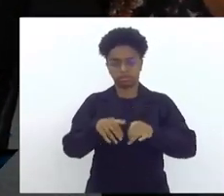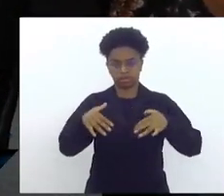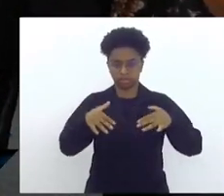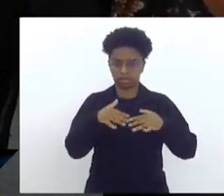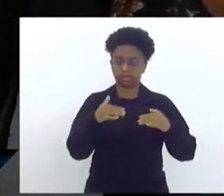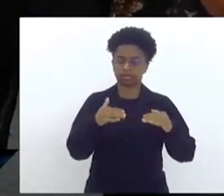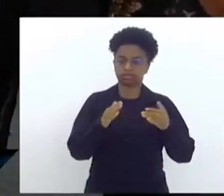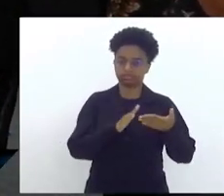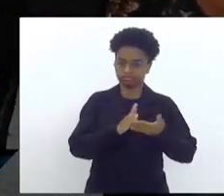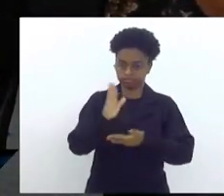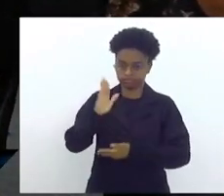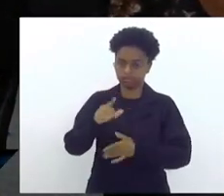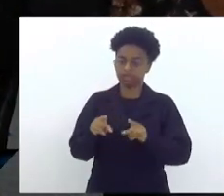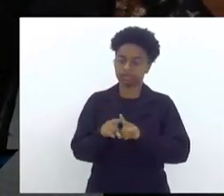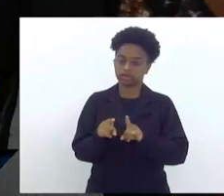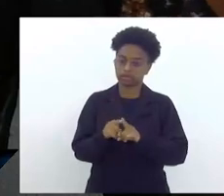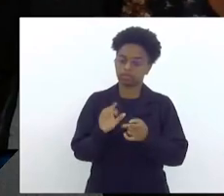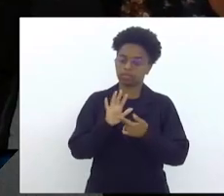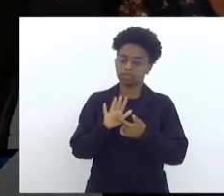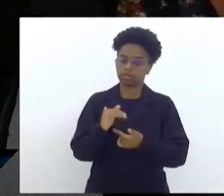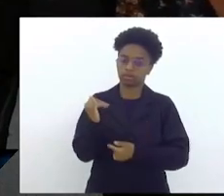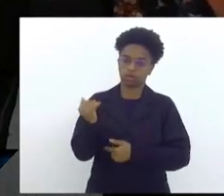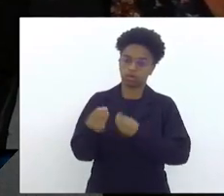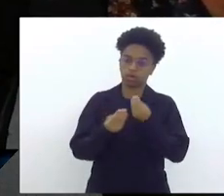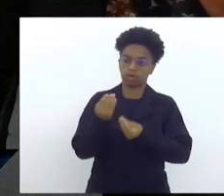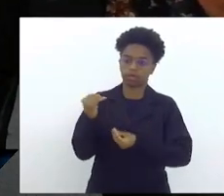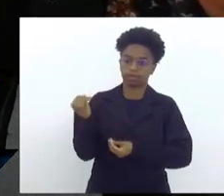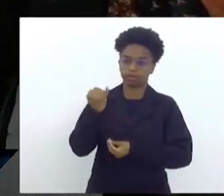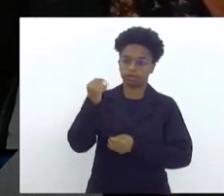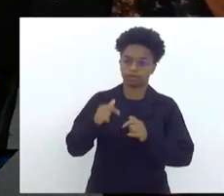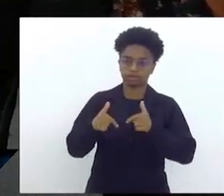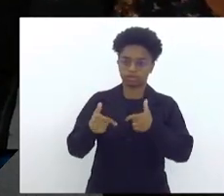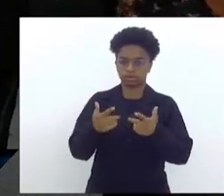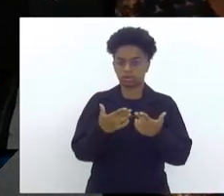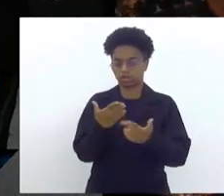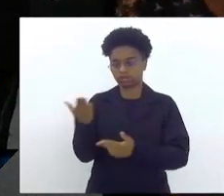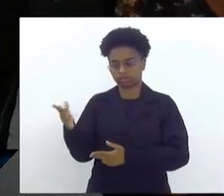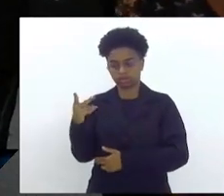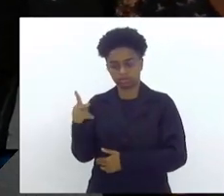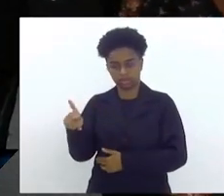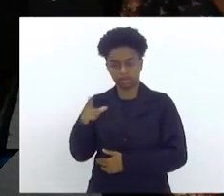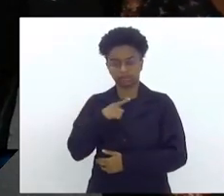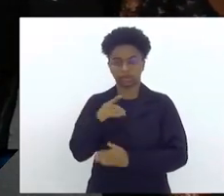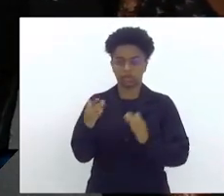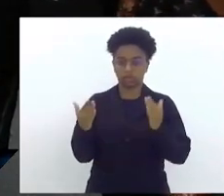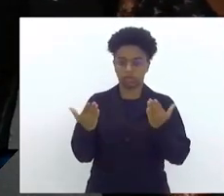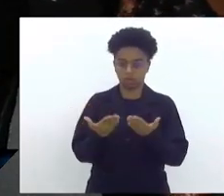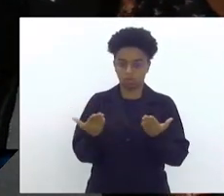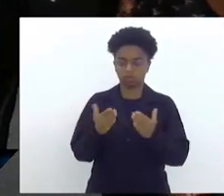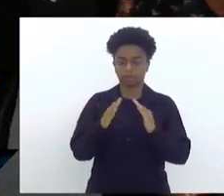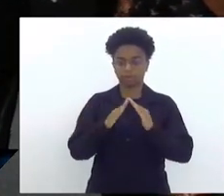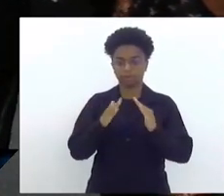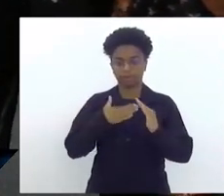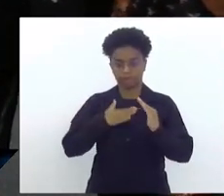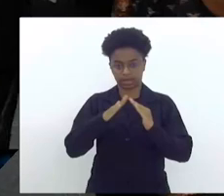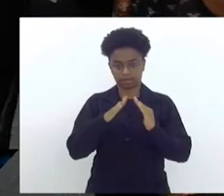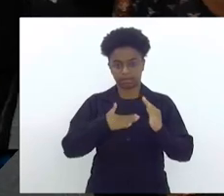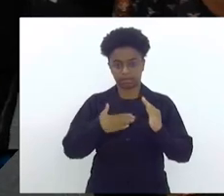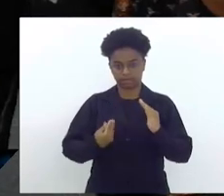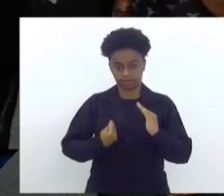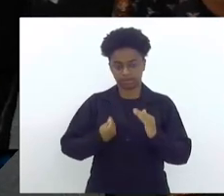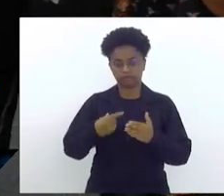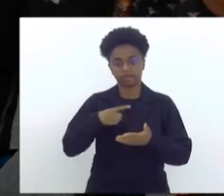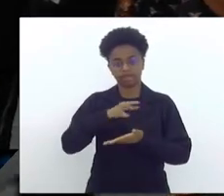e reforçada a importância de iniciativas como essa do deputado a gente tem hoje no Minha Casa Minha Vida várias prioridades que estão